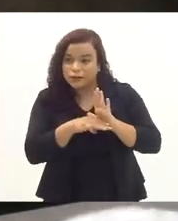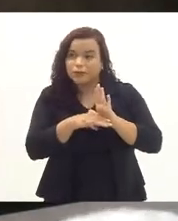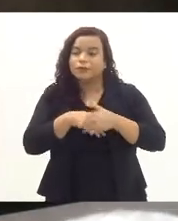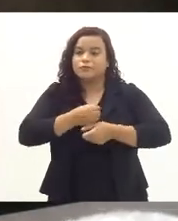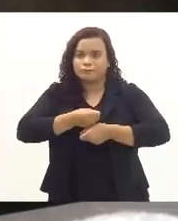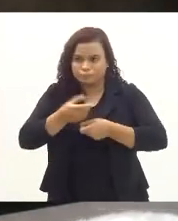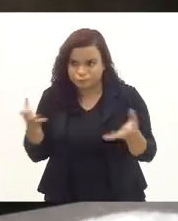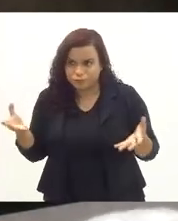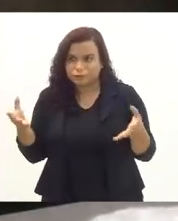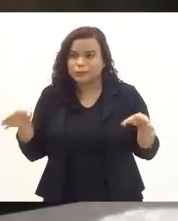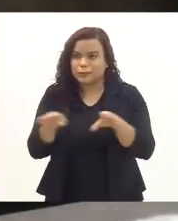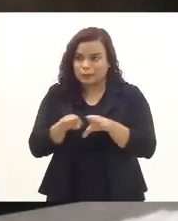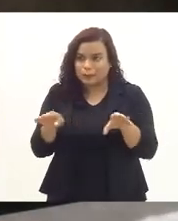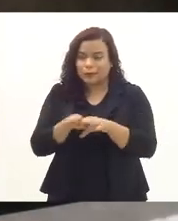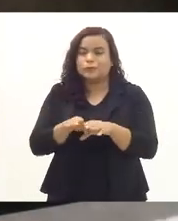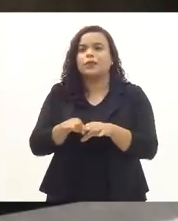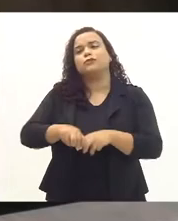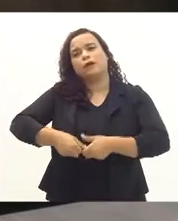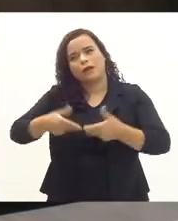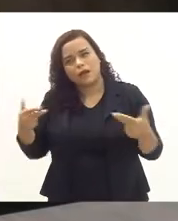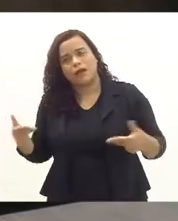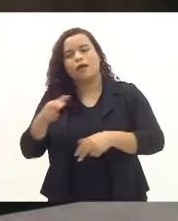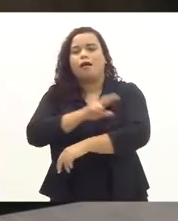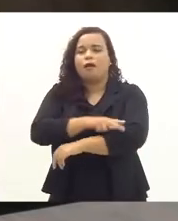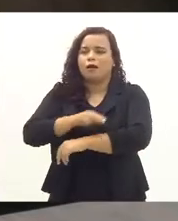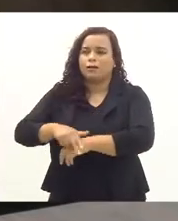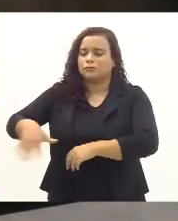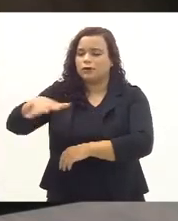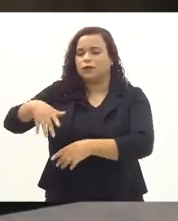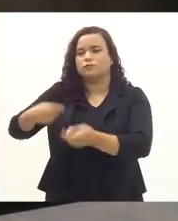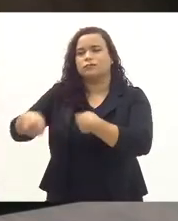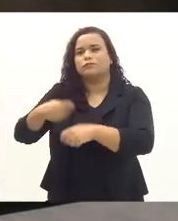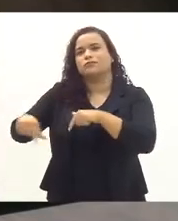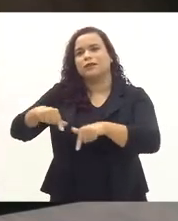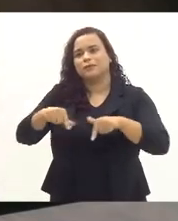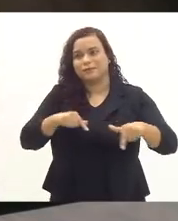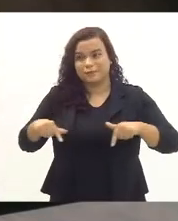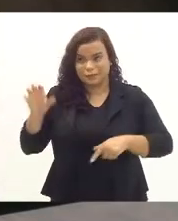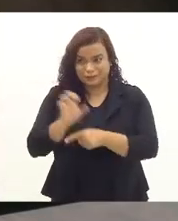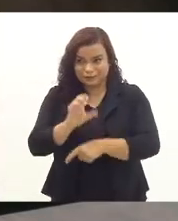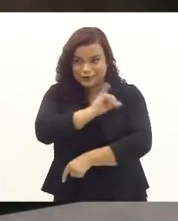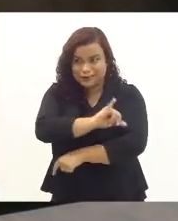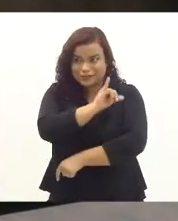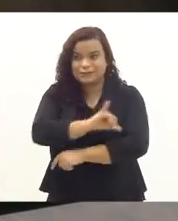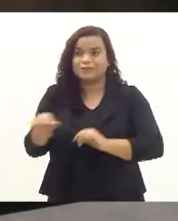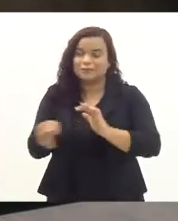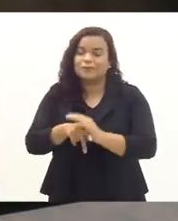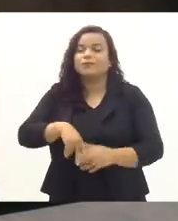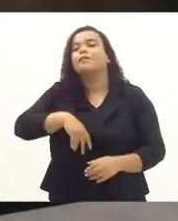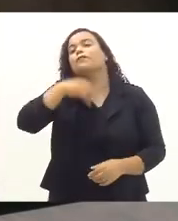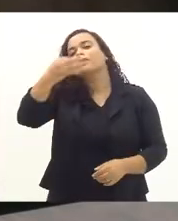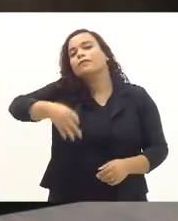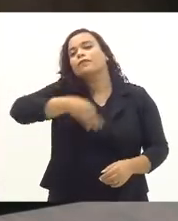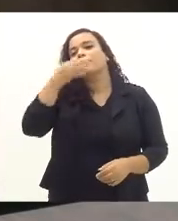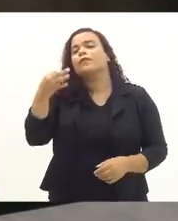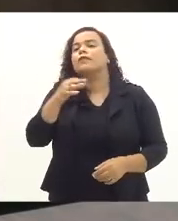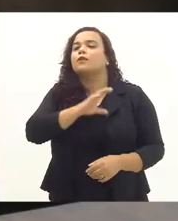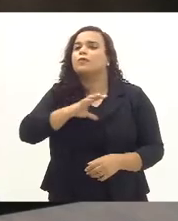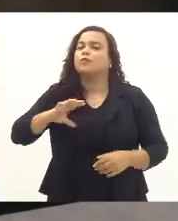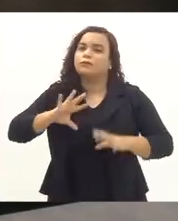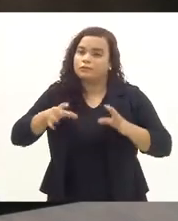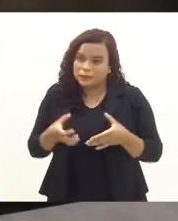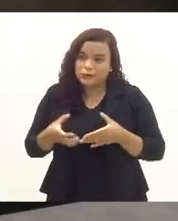promoção da Igualdade étnico-racial no mercado de trabalho do Estado do Rio de Janeiro parecer pela comissão de orçamento